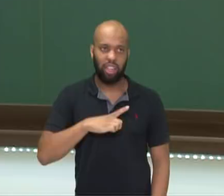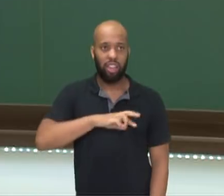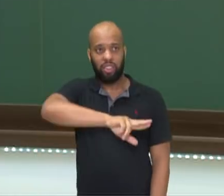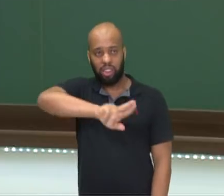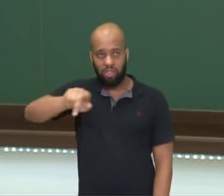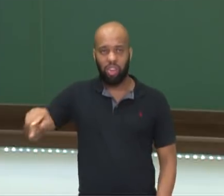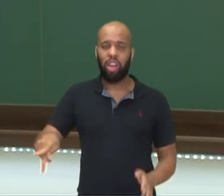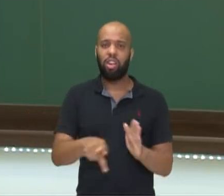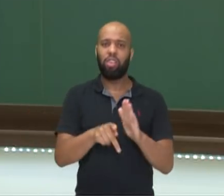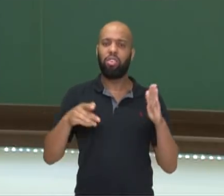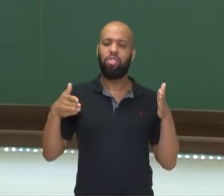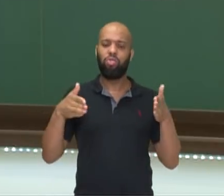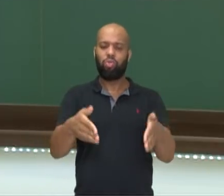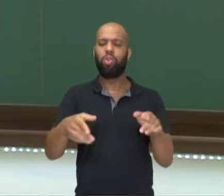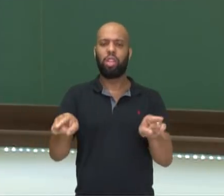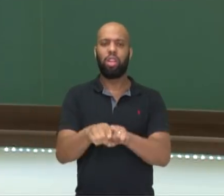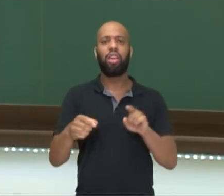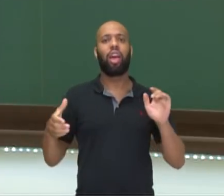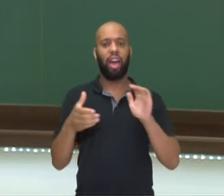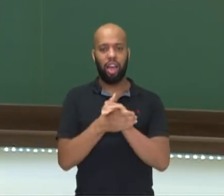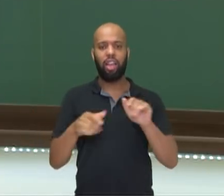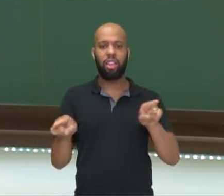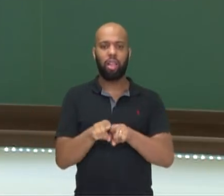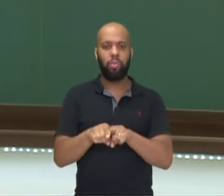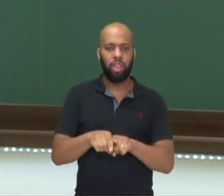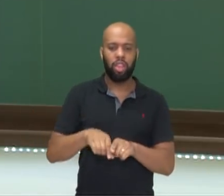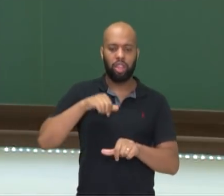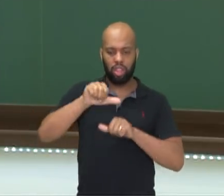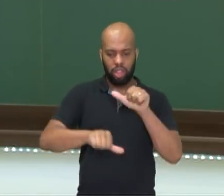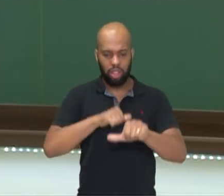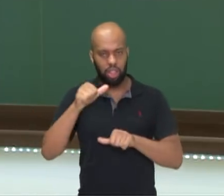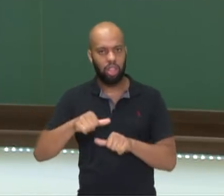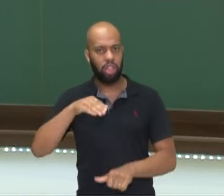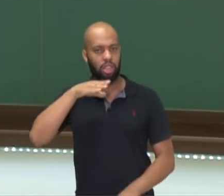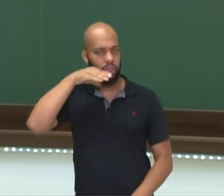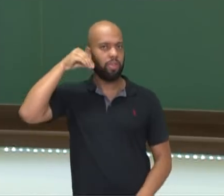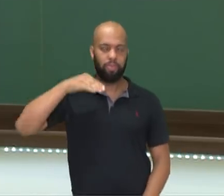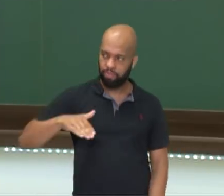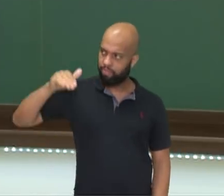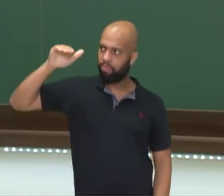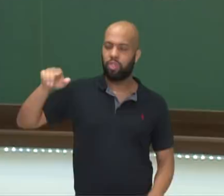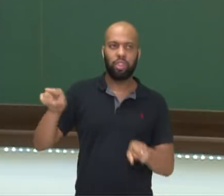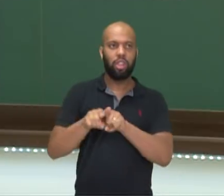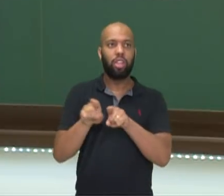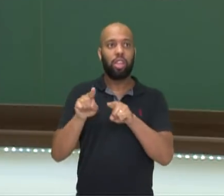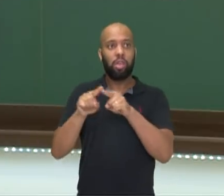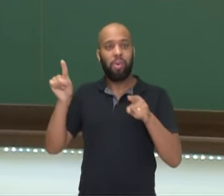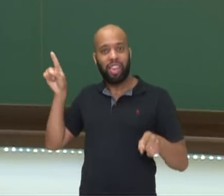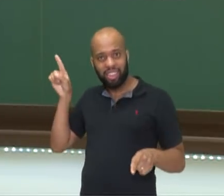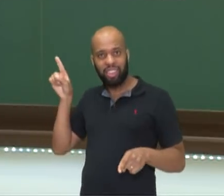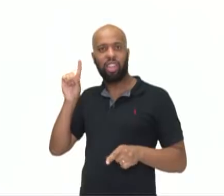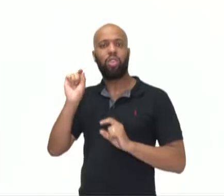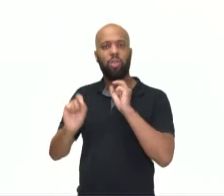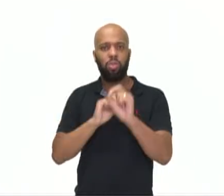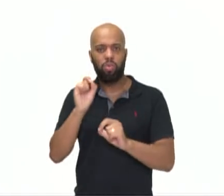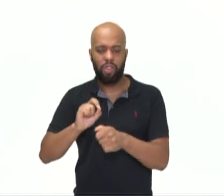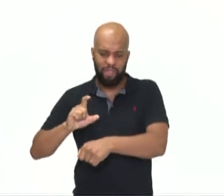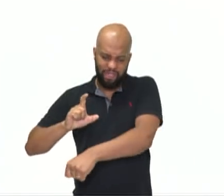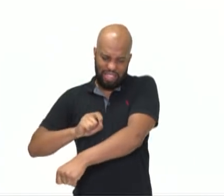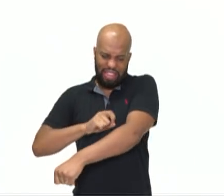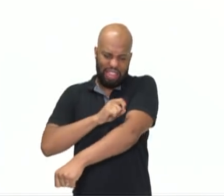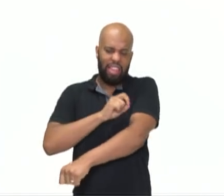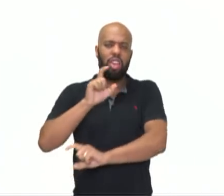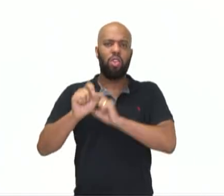rituais fúnebres, de casamento, de passagem para a vida adulta, entre outros. Mas a tucandeira é um ritual feito pelos